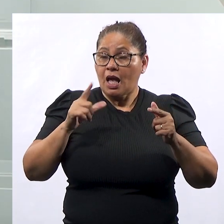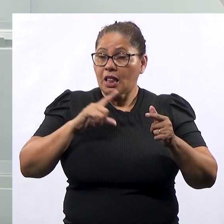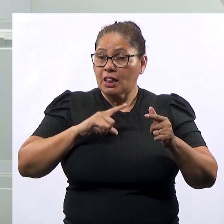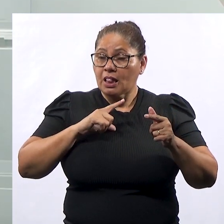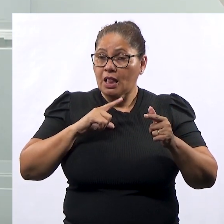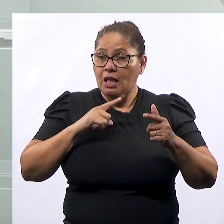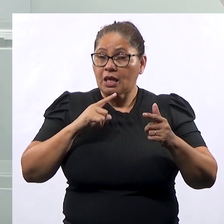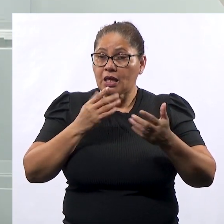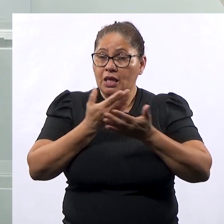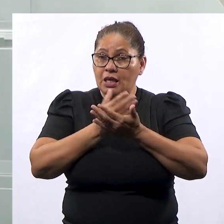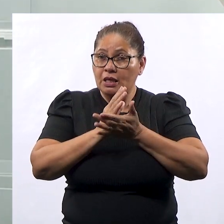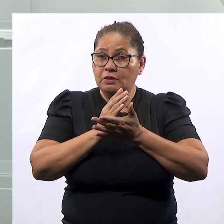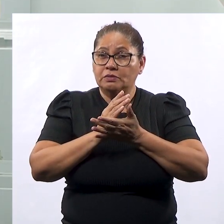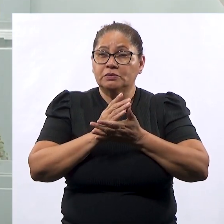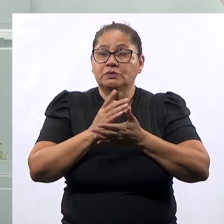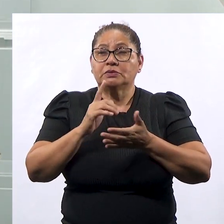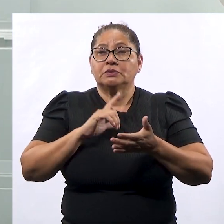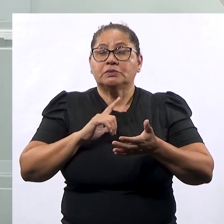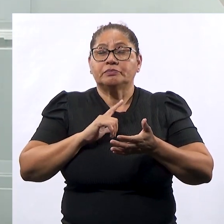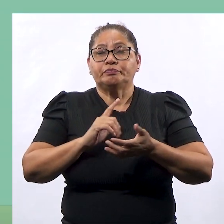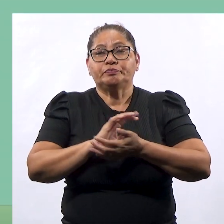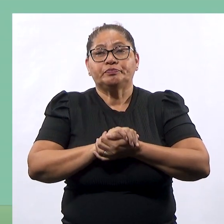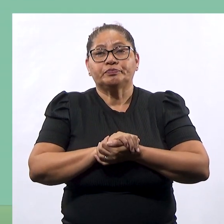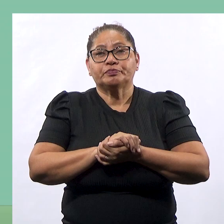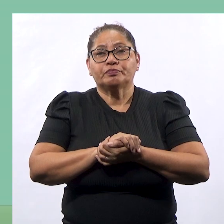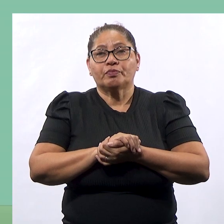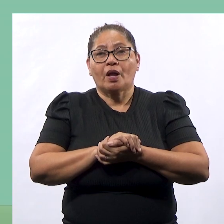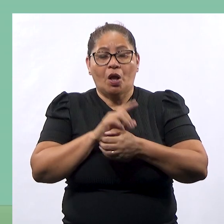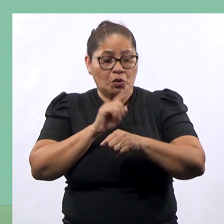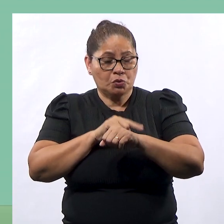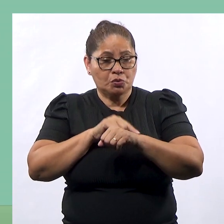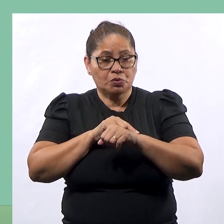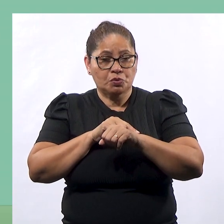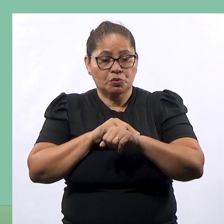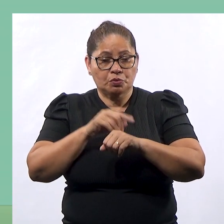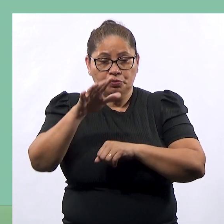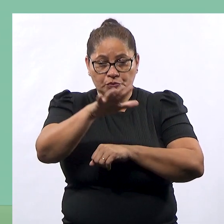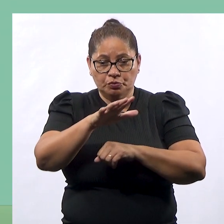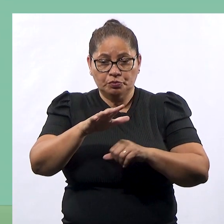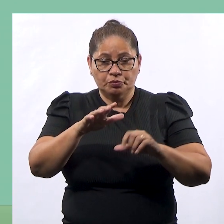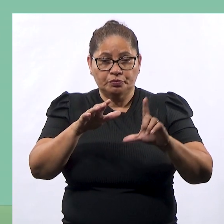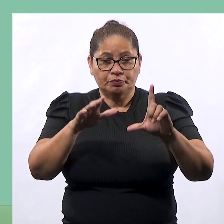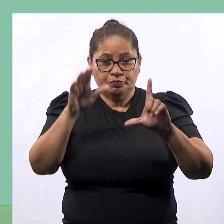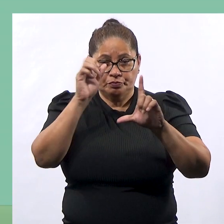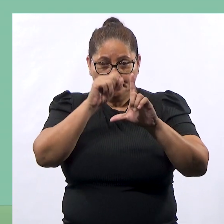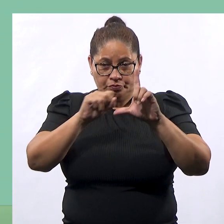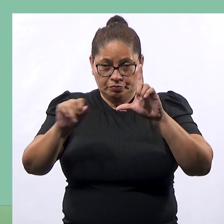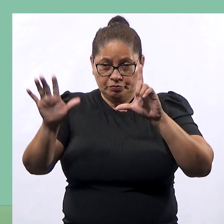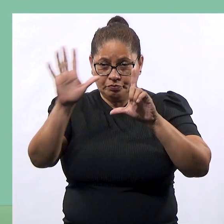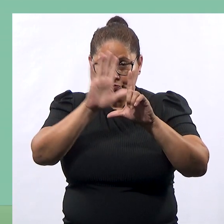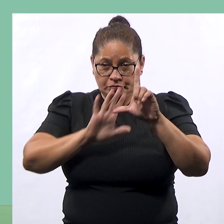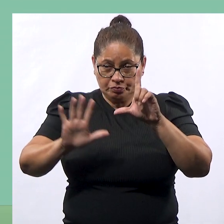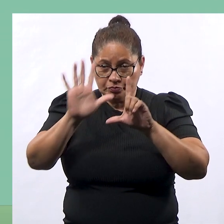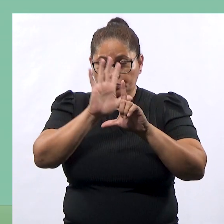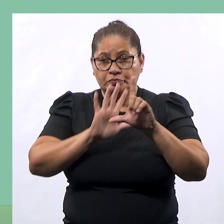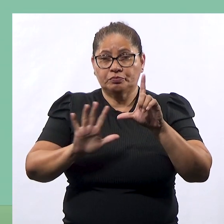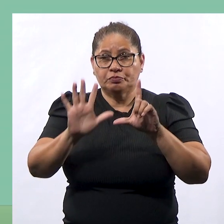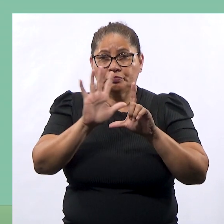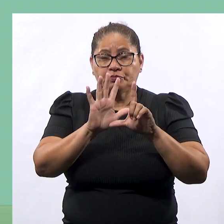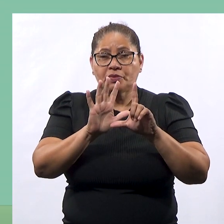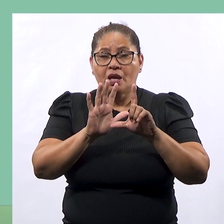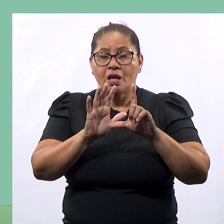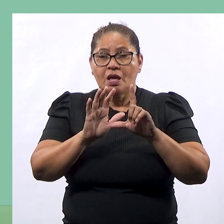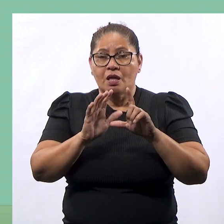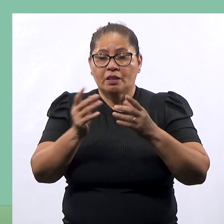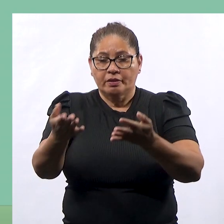dentre alguns deles, a gente pode ter aí, na hora que você estiver no seu ambiente virtual, na hora que você estiver, eu